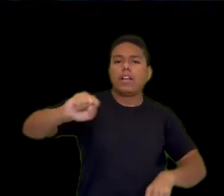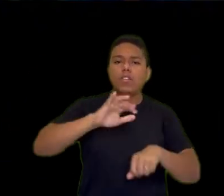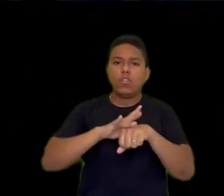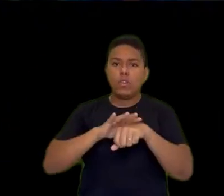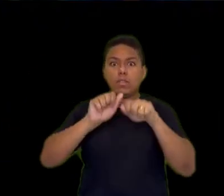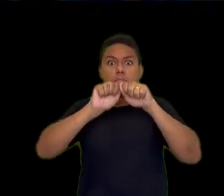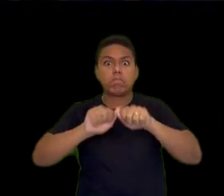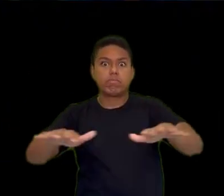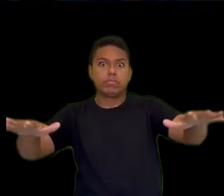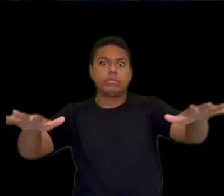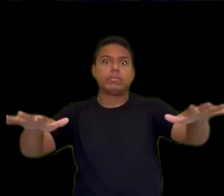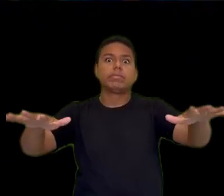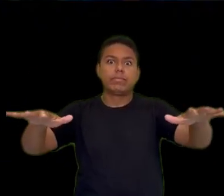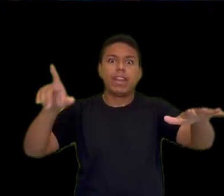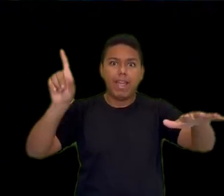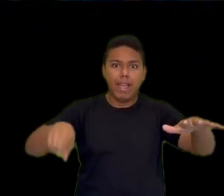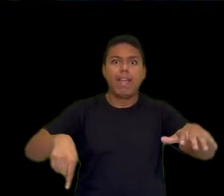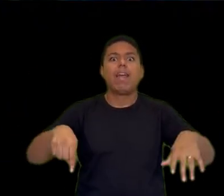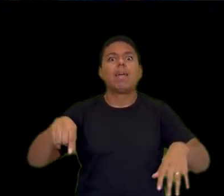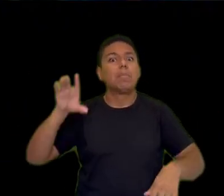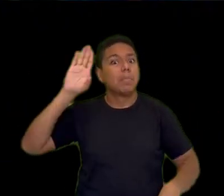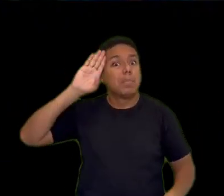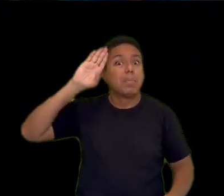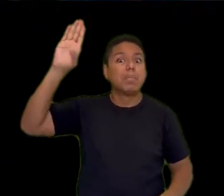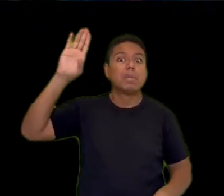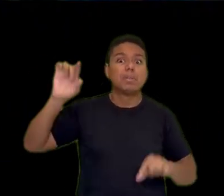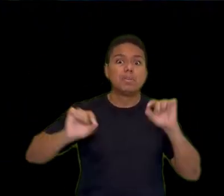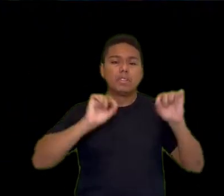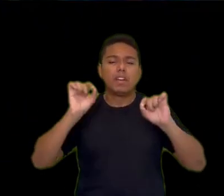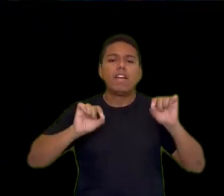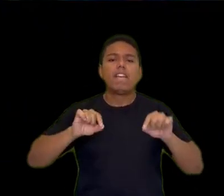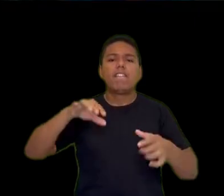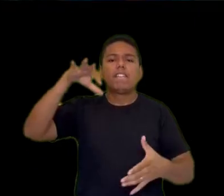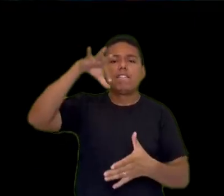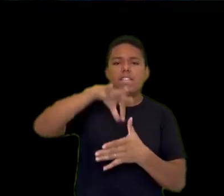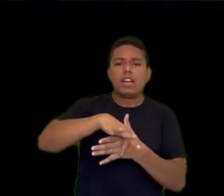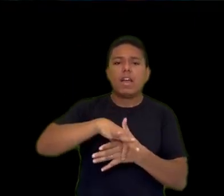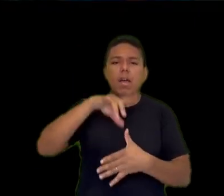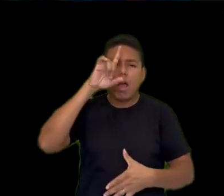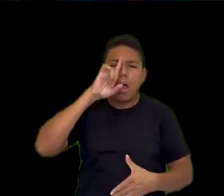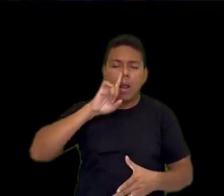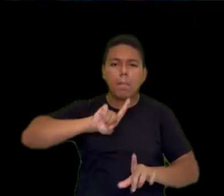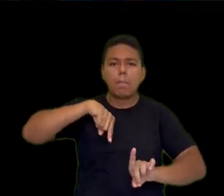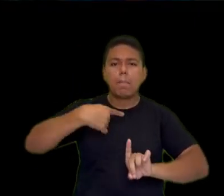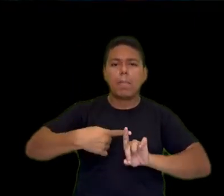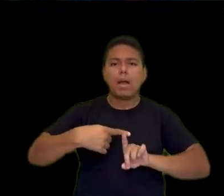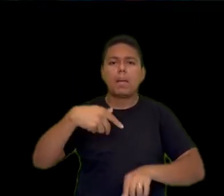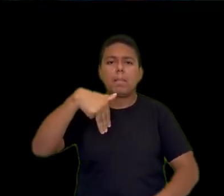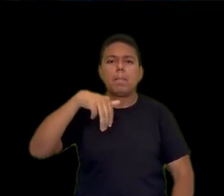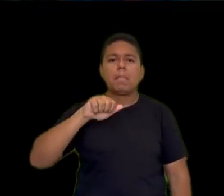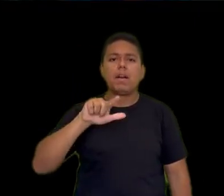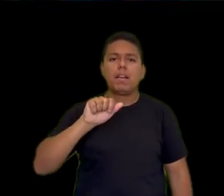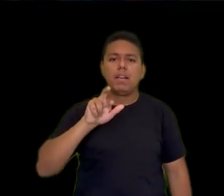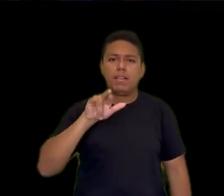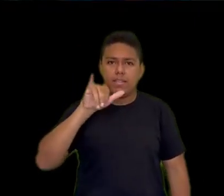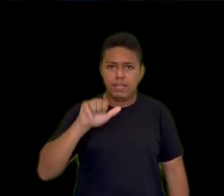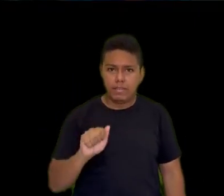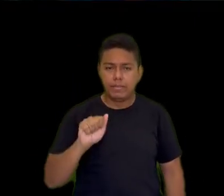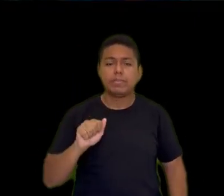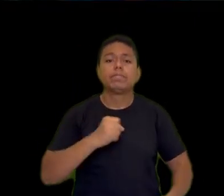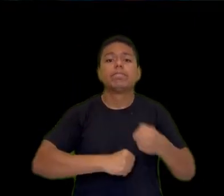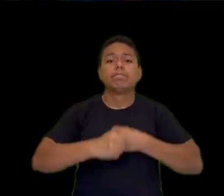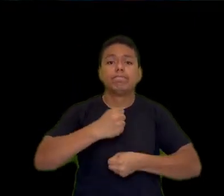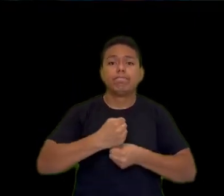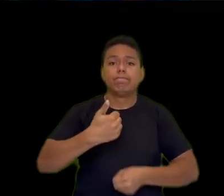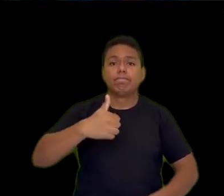momento a febre amarela e a malária. Em 1941, a gente tem o decreto de reorganização do